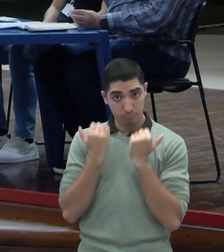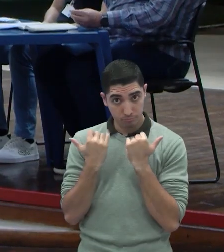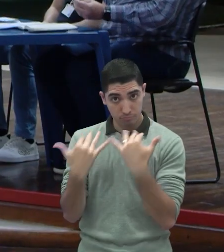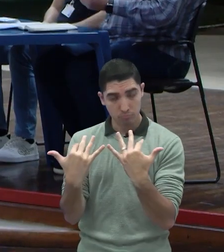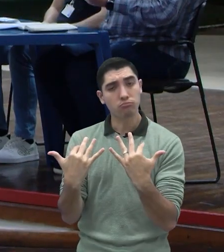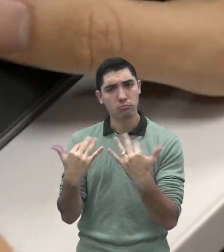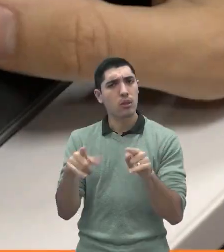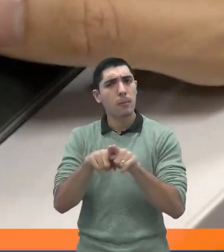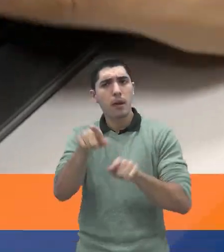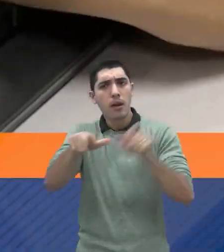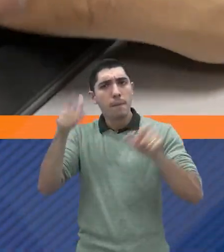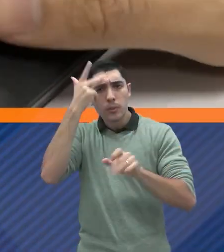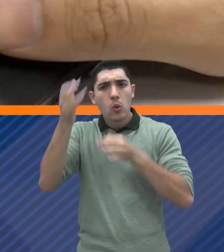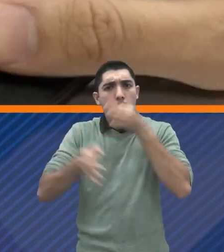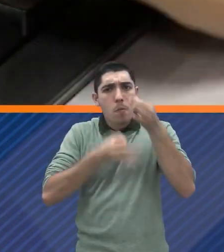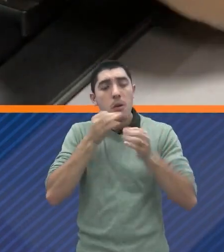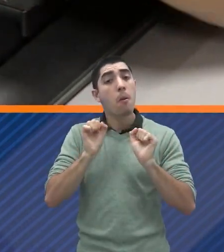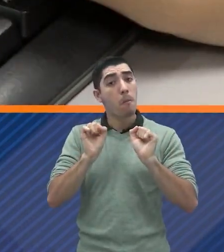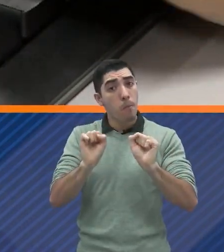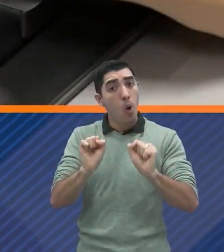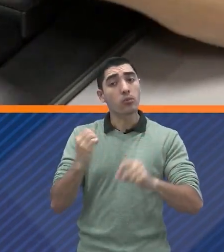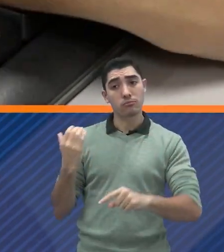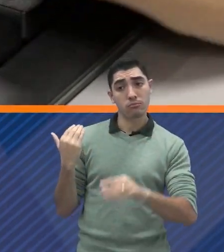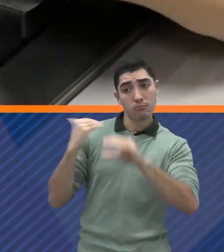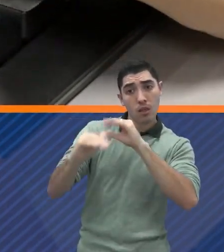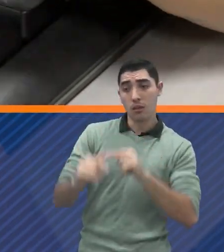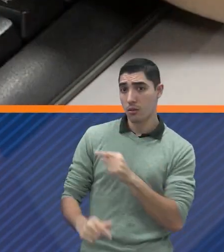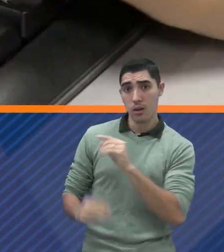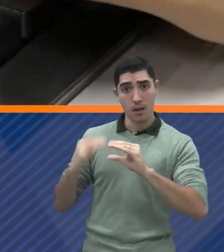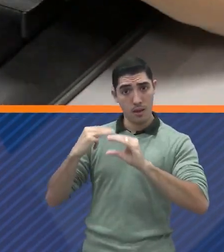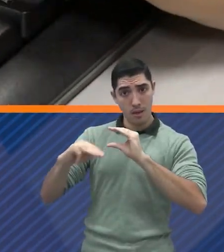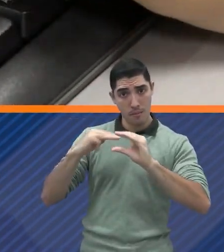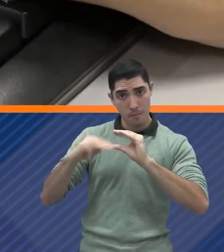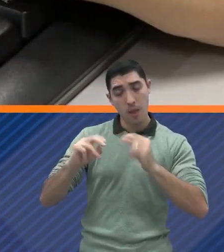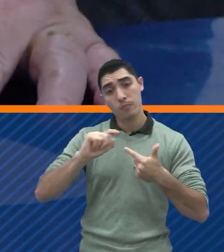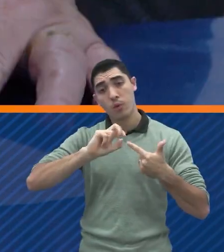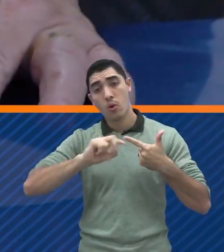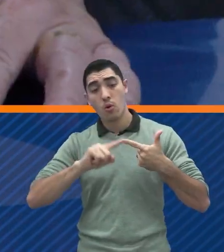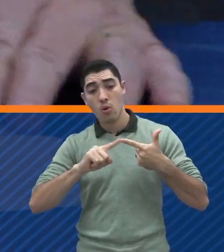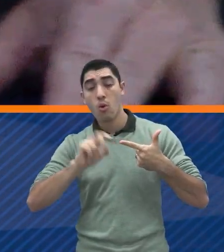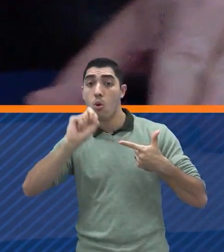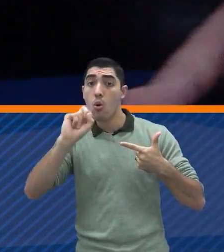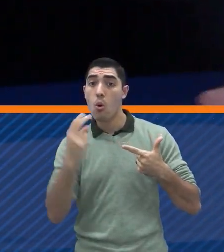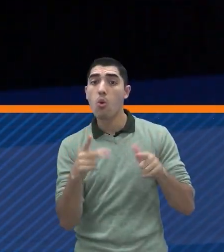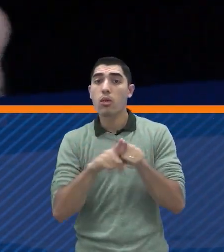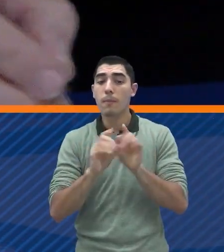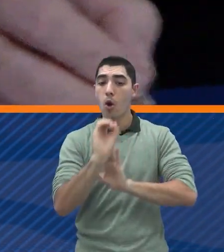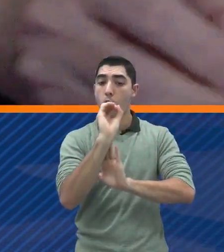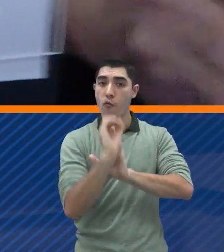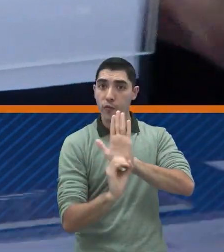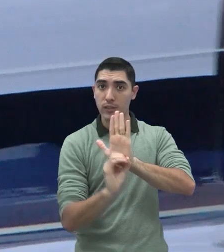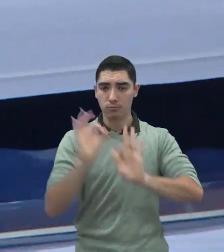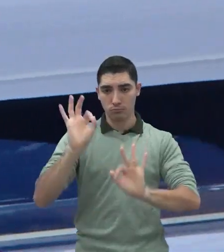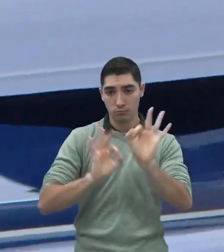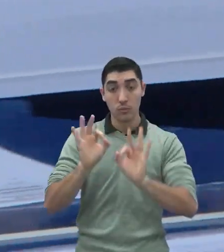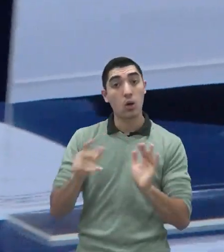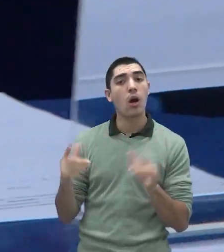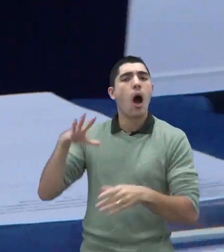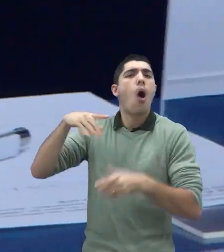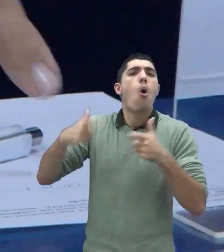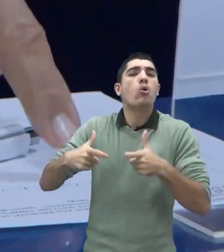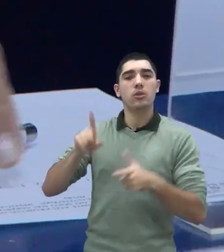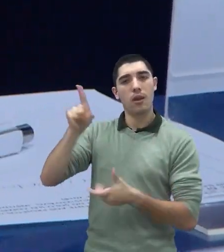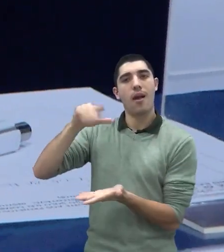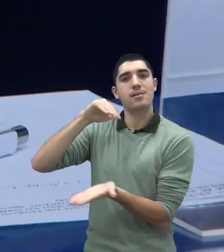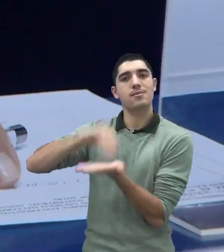audiências públicas, as sugestões dos munícipes podem ser enviadas também por e-mail ou protocoladas por meio de ofício junto